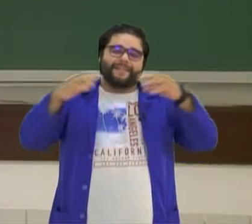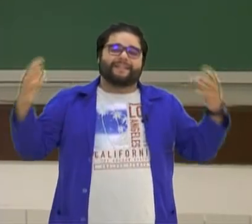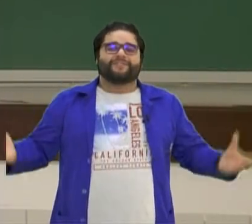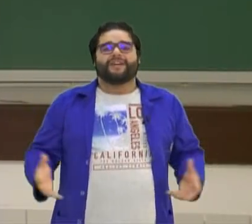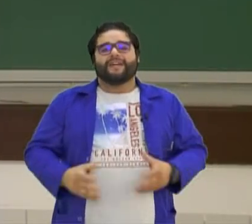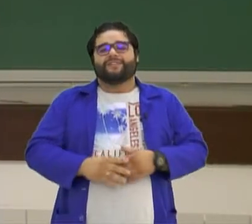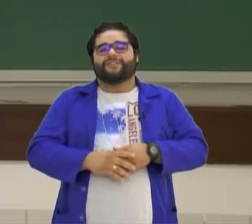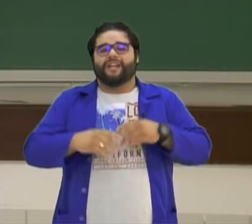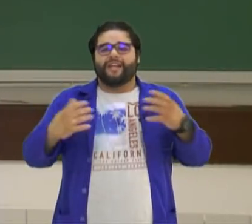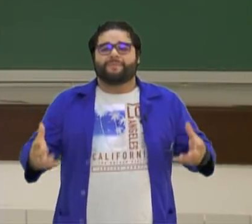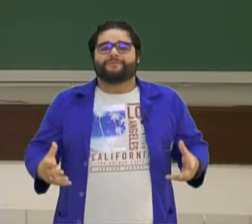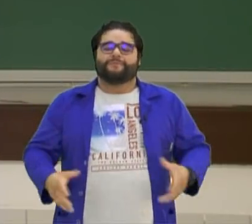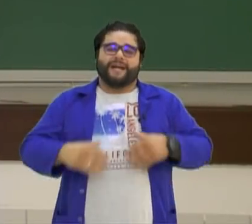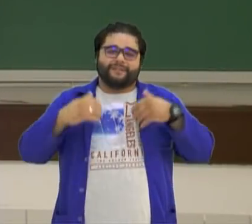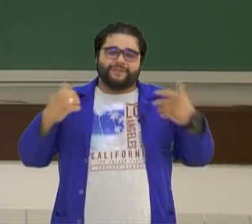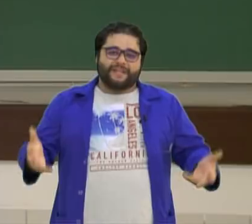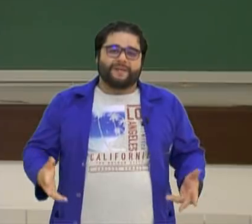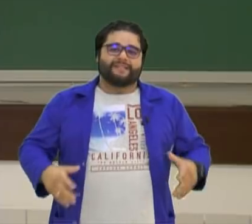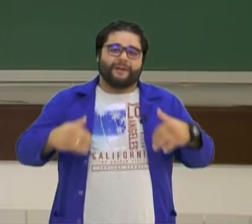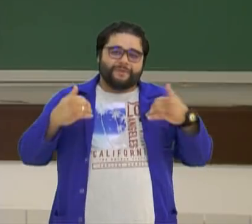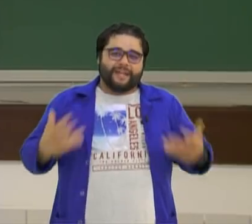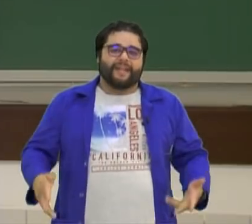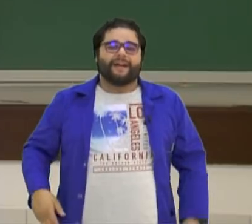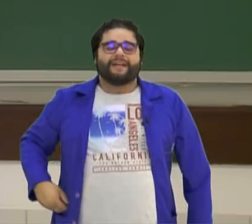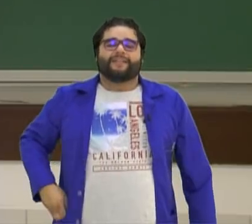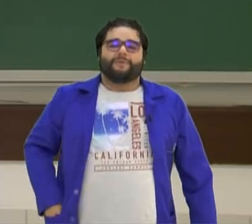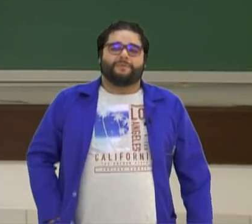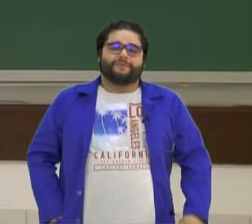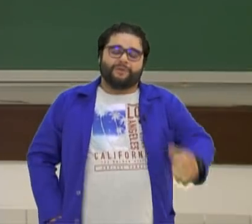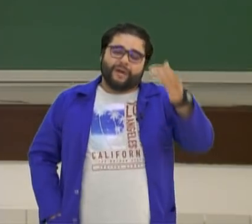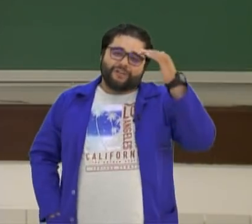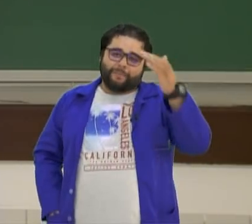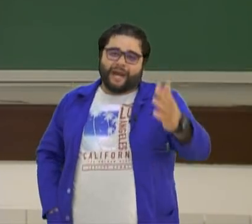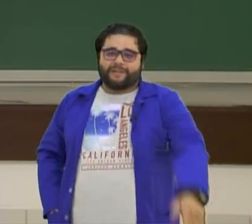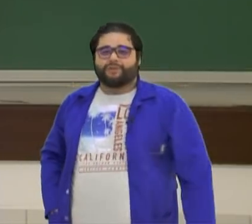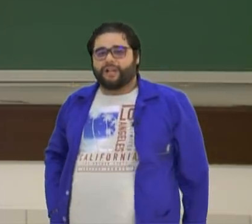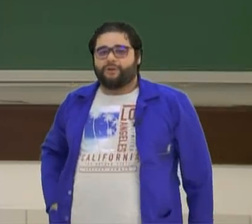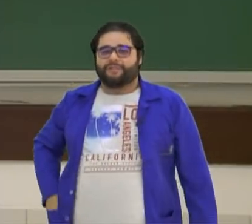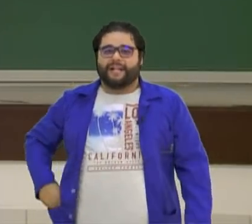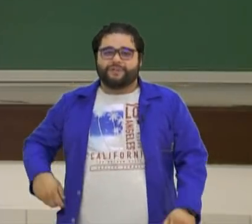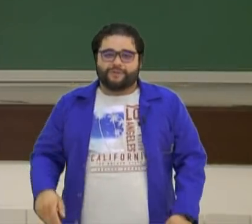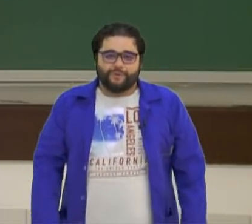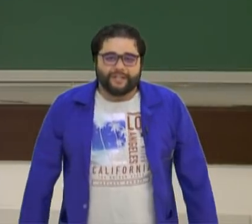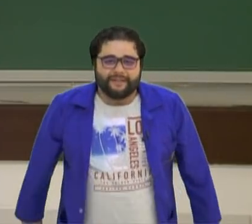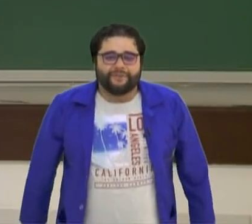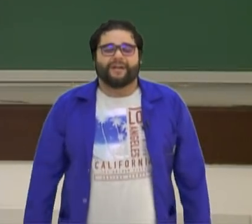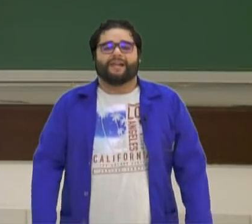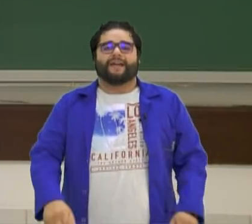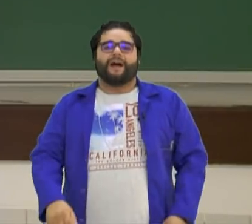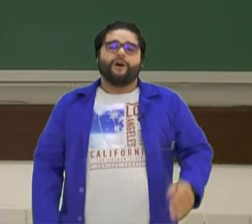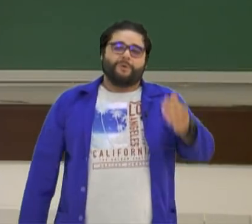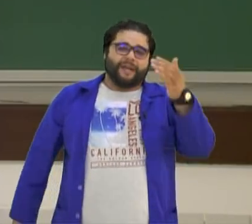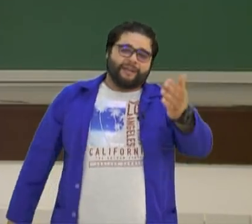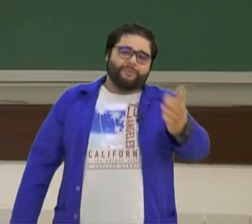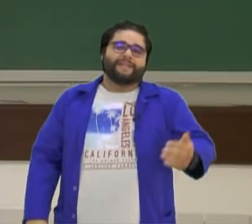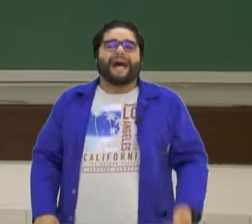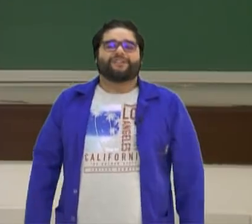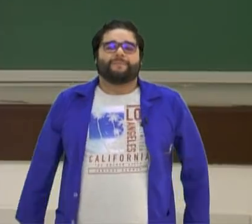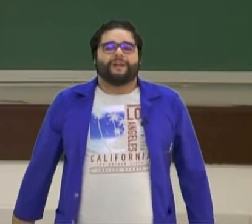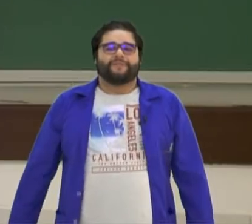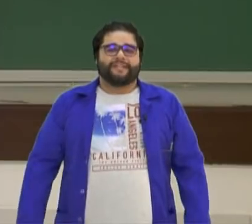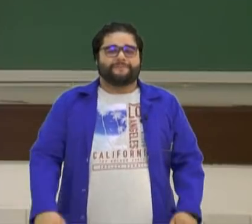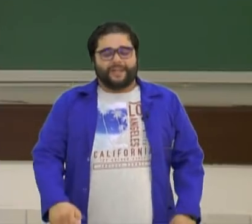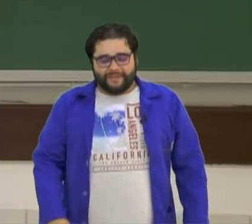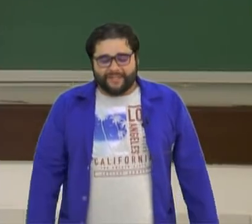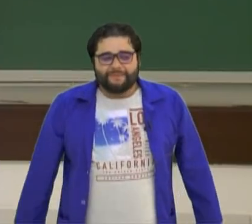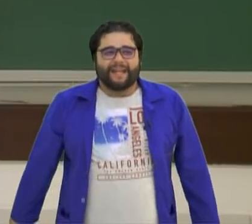essa vida de Libras e tudo mais. Se eu tivesse mais tempo, eu teria também aproveitado. Um grande abraço a toda a comunidade surda, viu, galera? Uma pequena homenagem